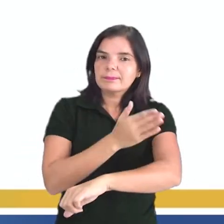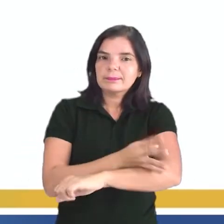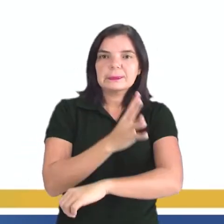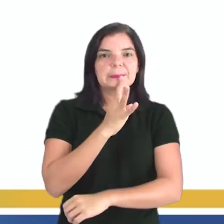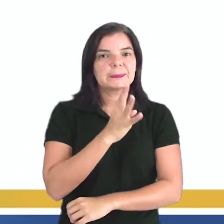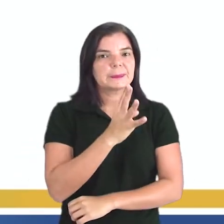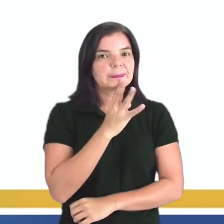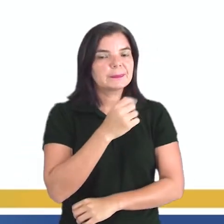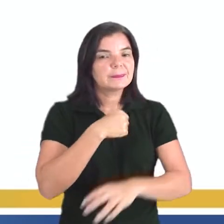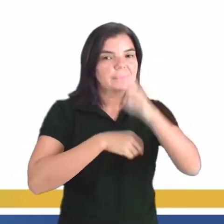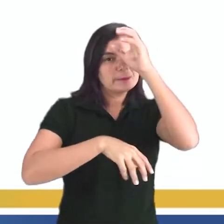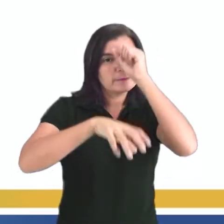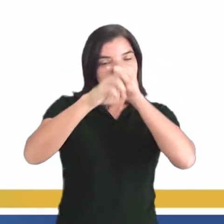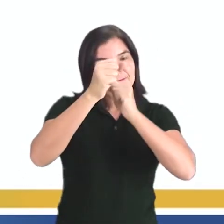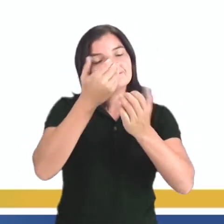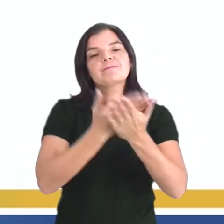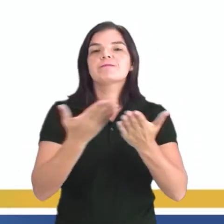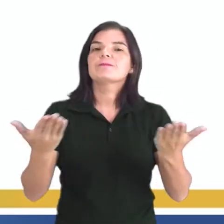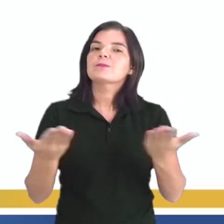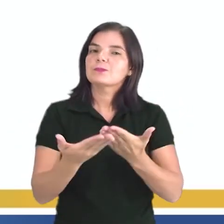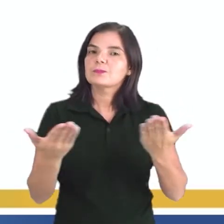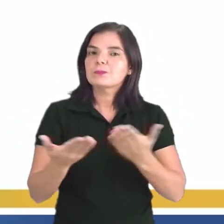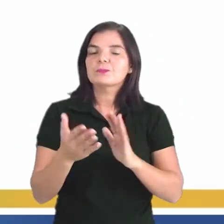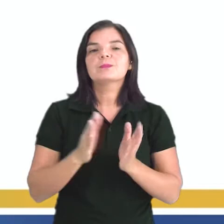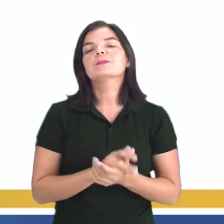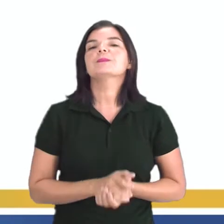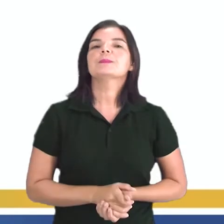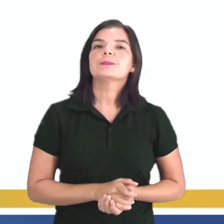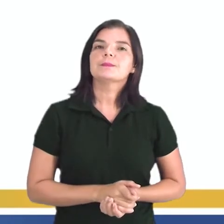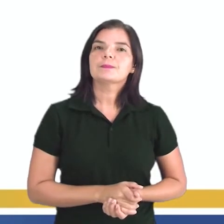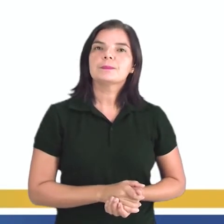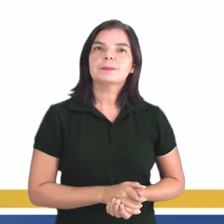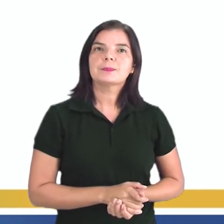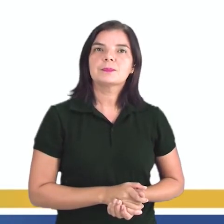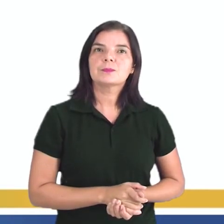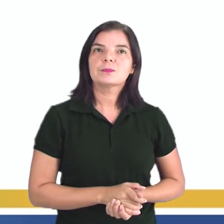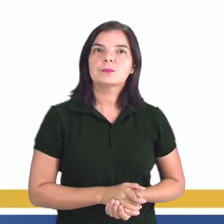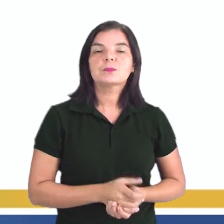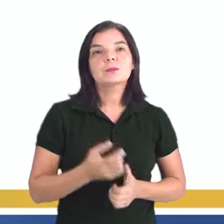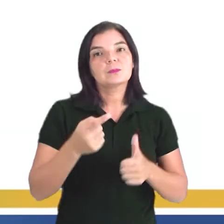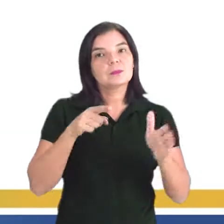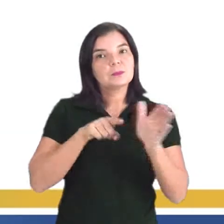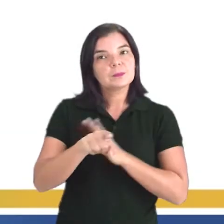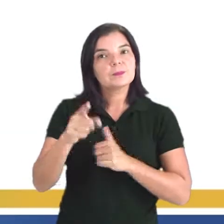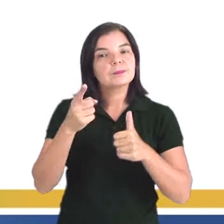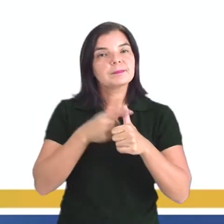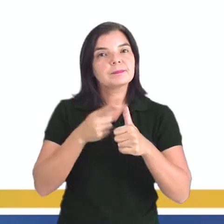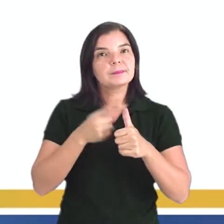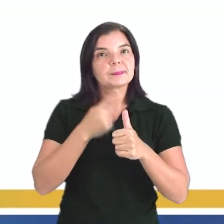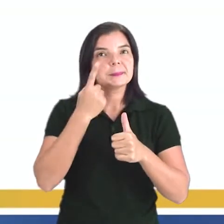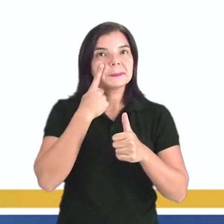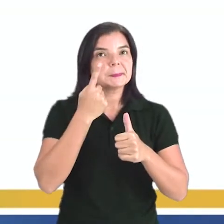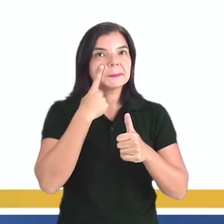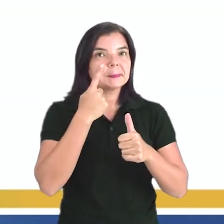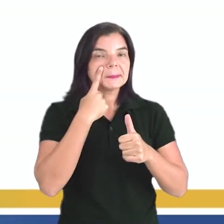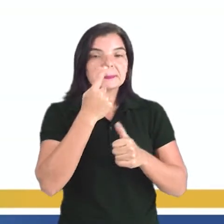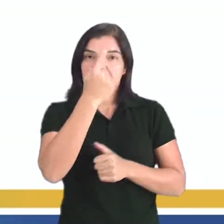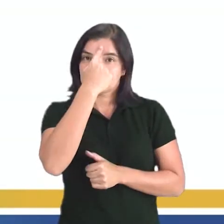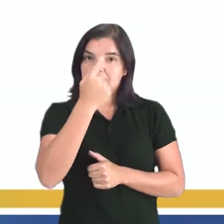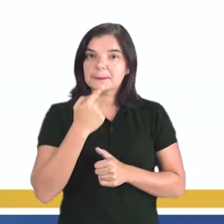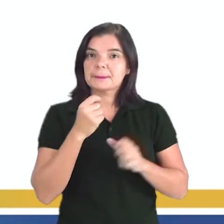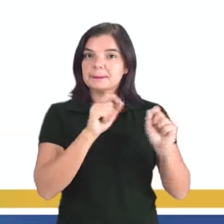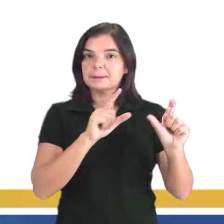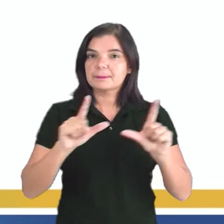nós conhecemos e aprendemos na nossa aula de hoje sobre os nossos conditional forms. Na questão 1, observem as imagens